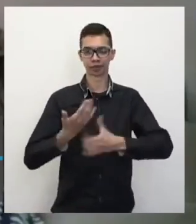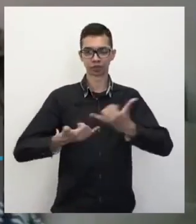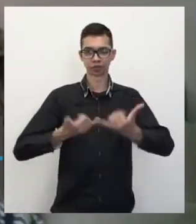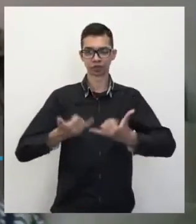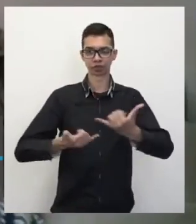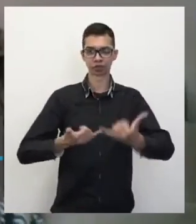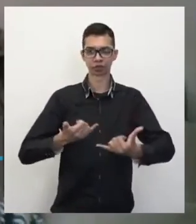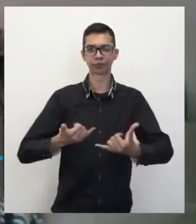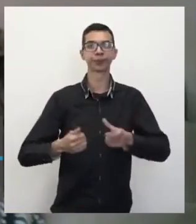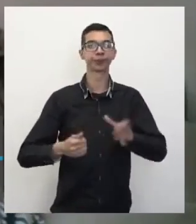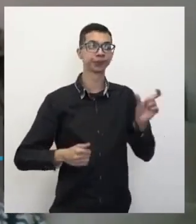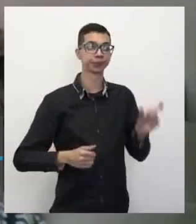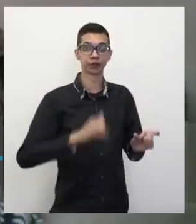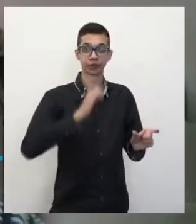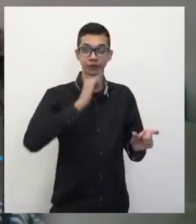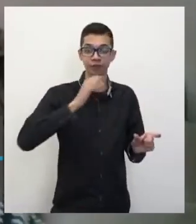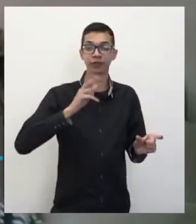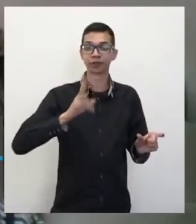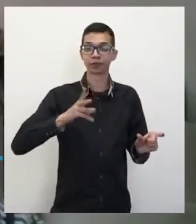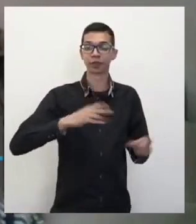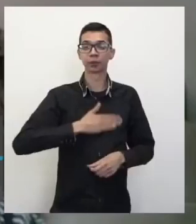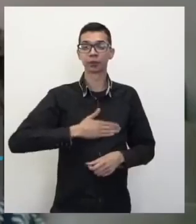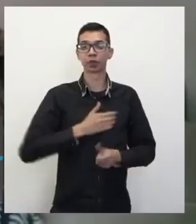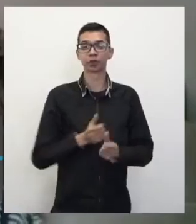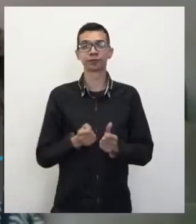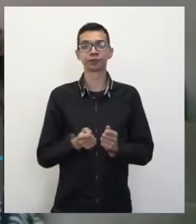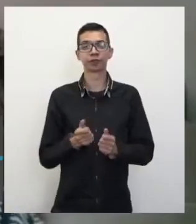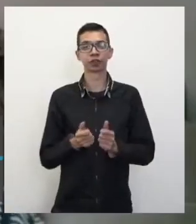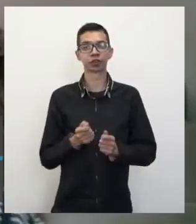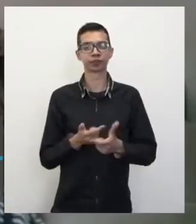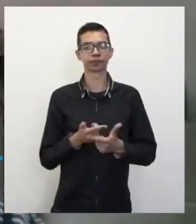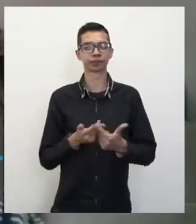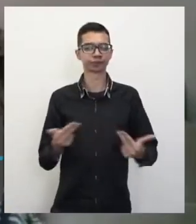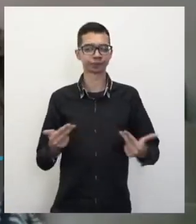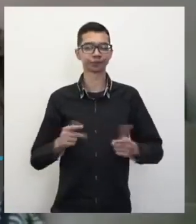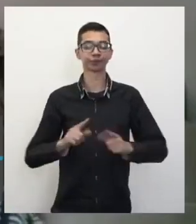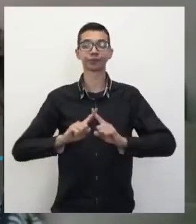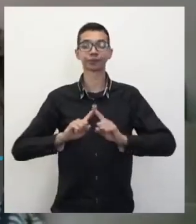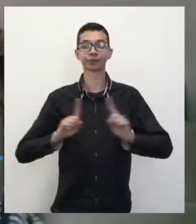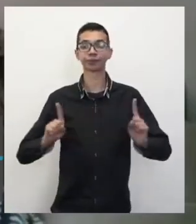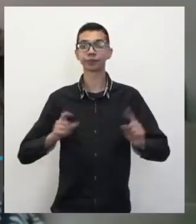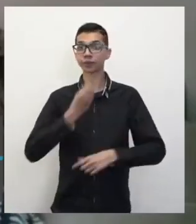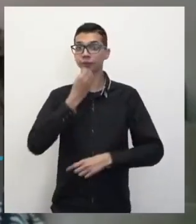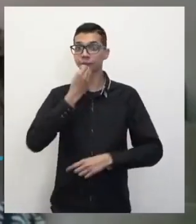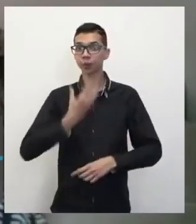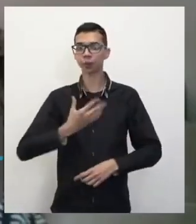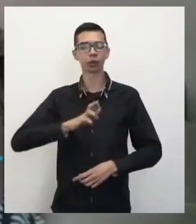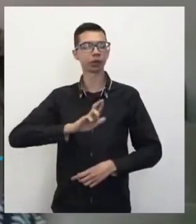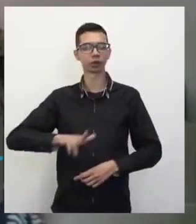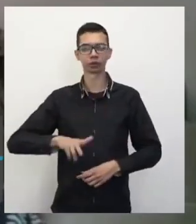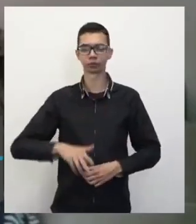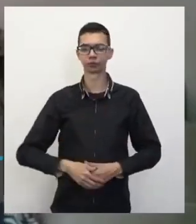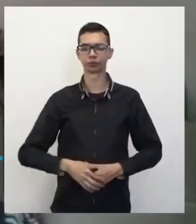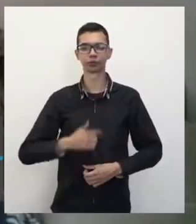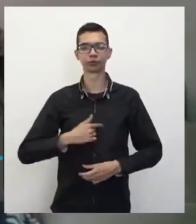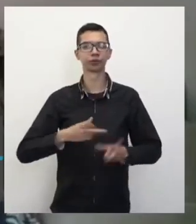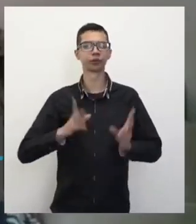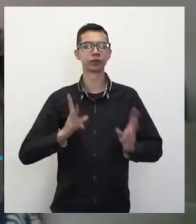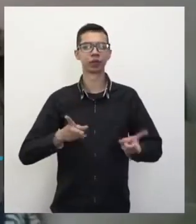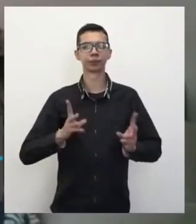assim: eu sempre gostei muito de videogame, mas não era um bom jogador e ficava de